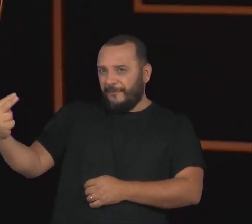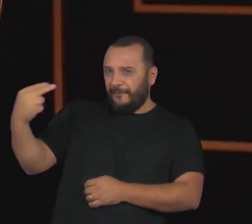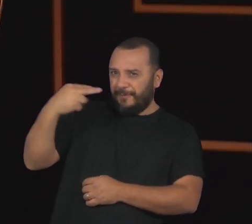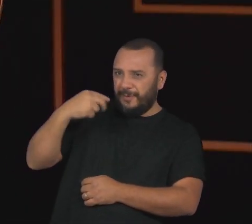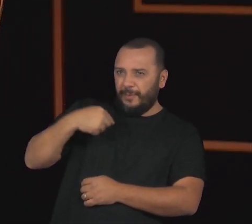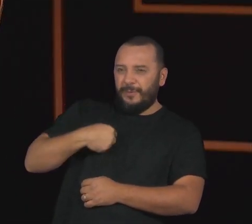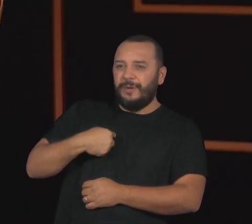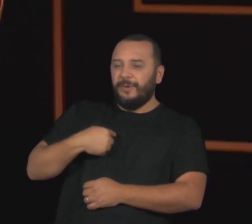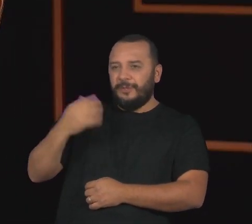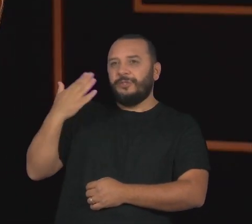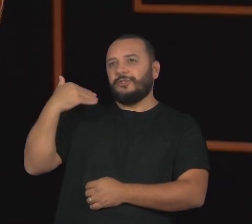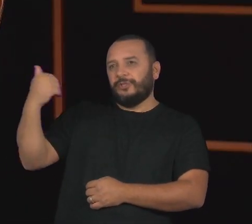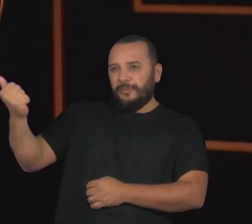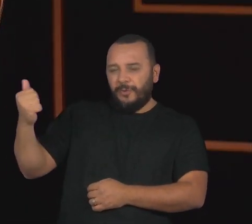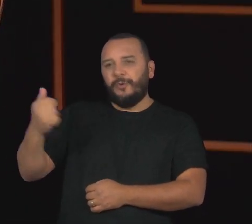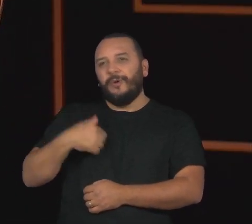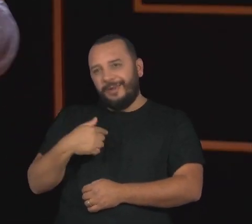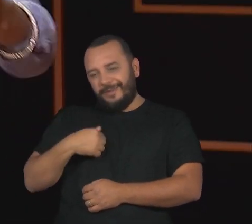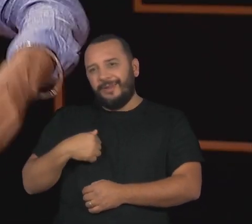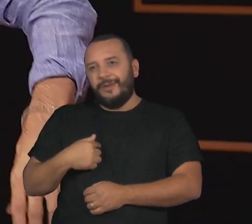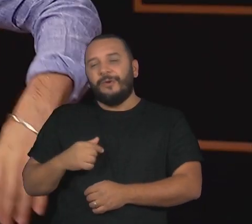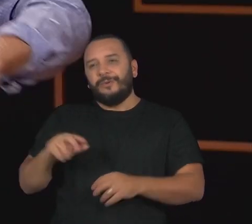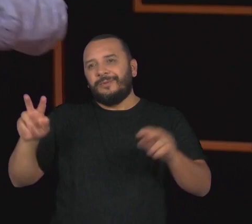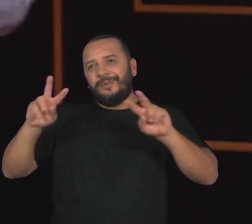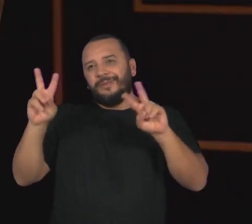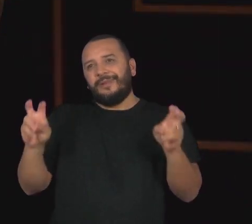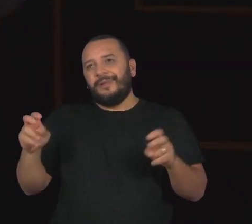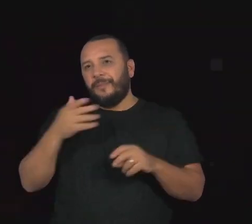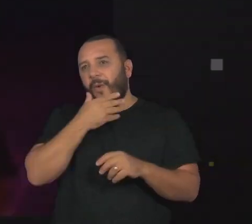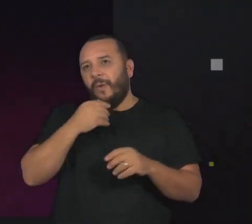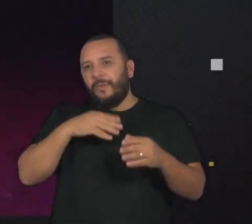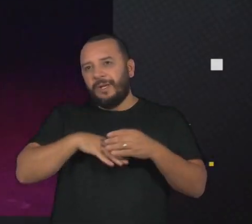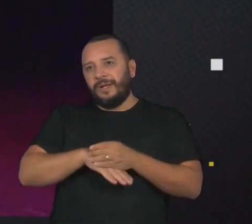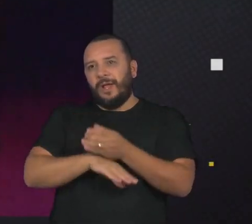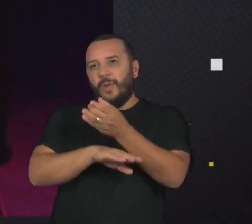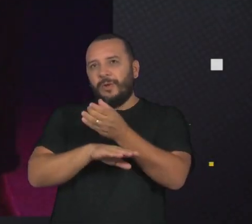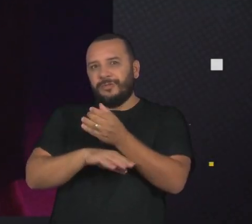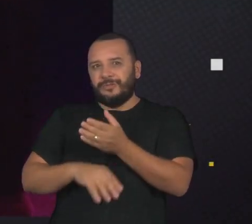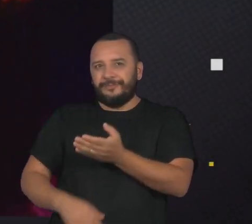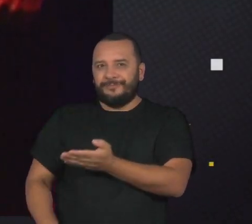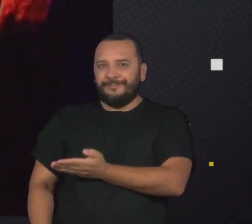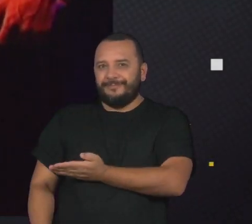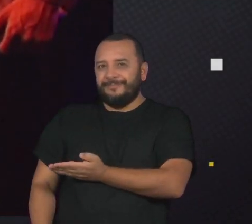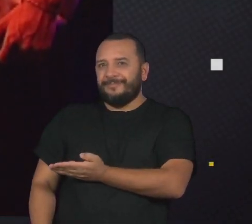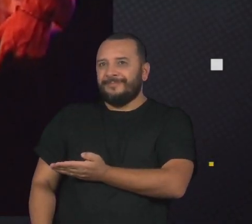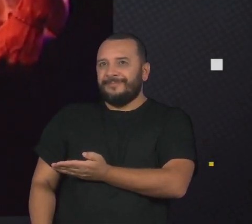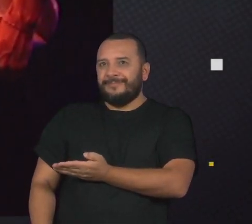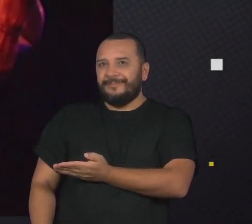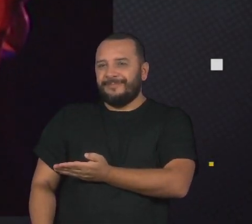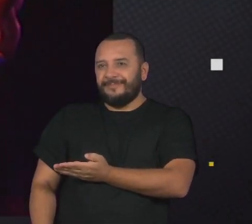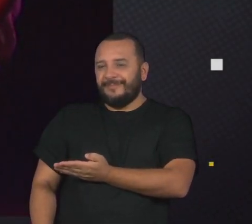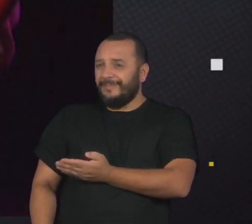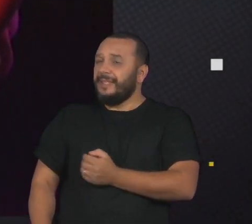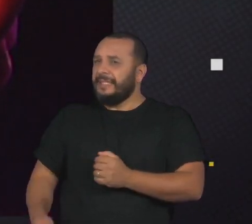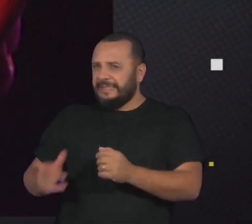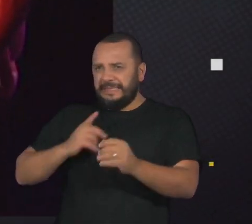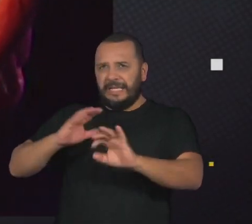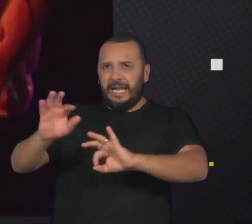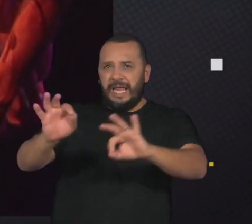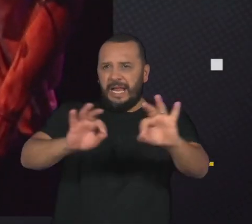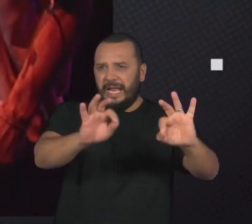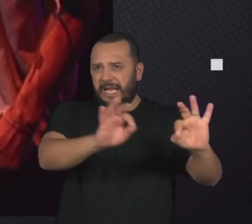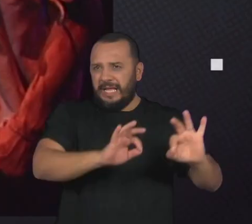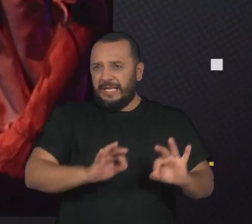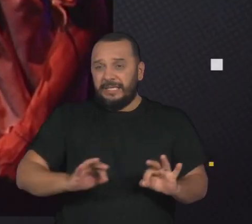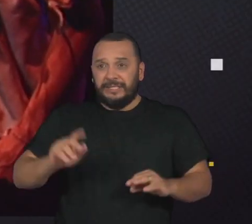me chamou para fazer O Homem das Galochas. Aí sim, era uma grande produção, cenário do Serrone, com muitos atores,